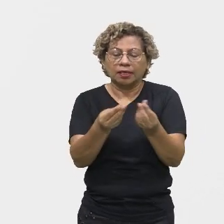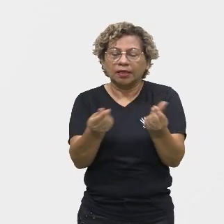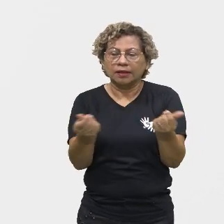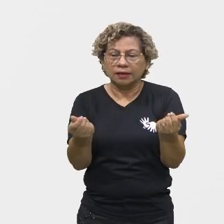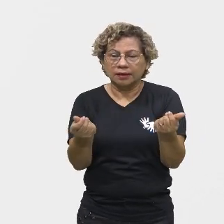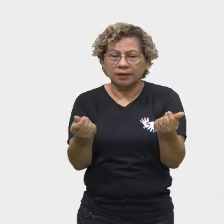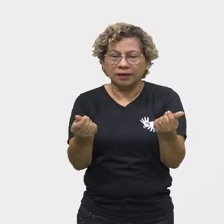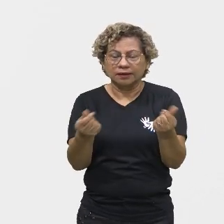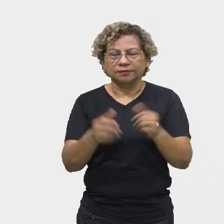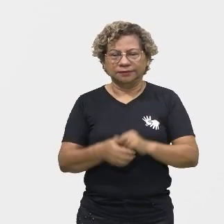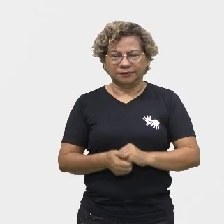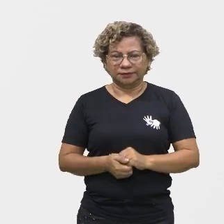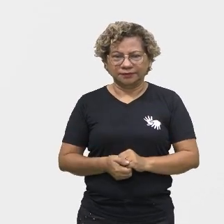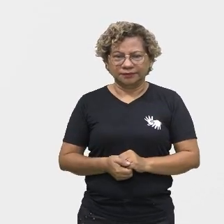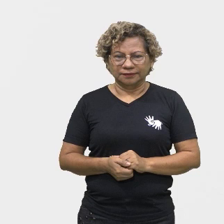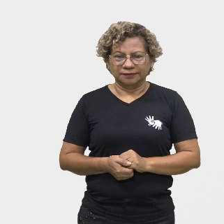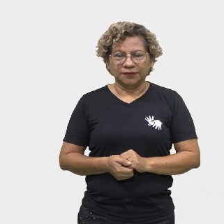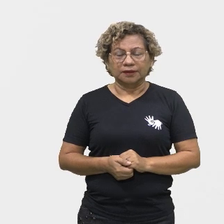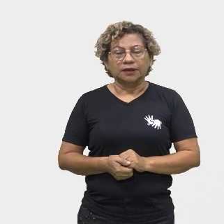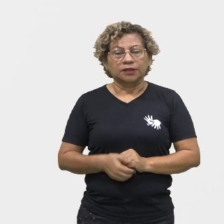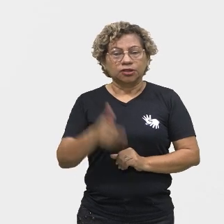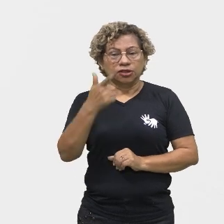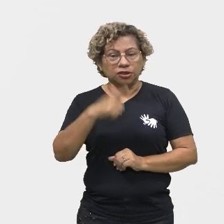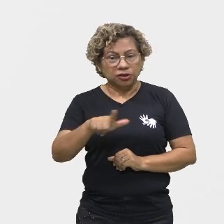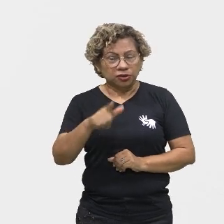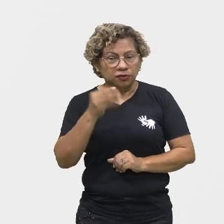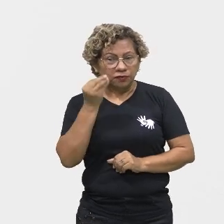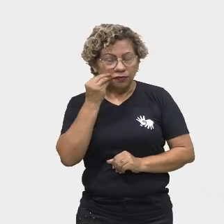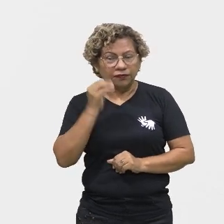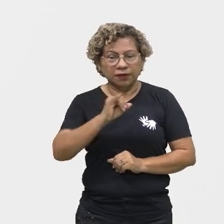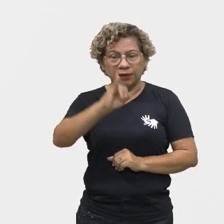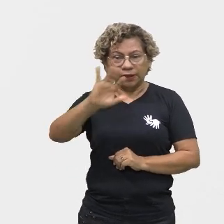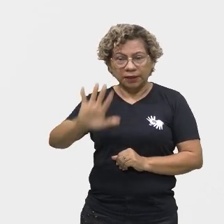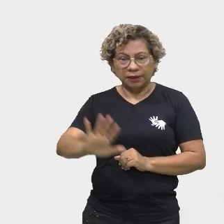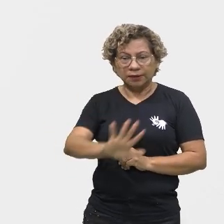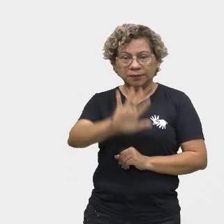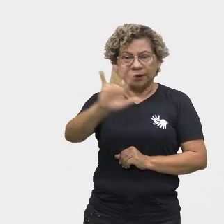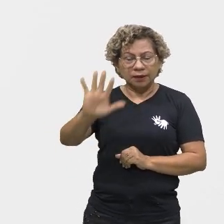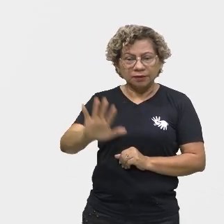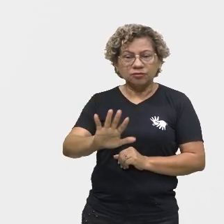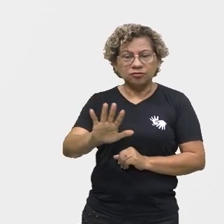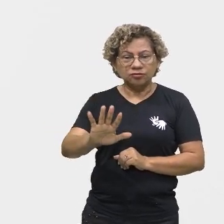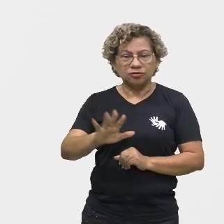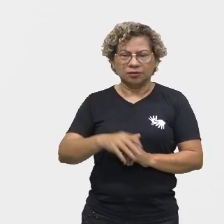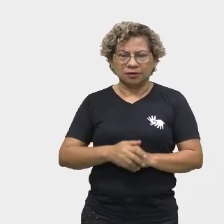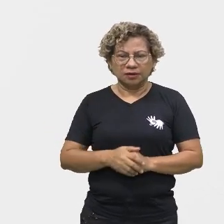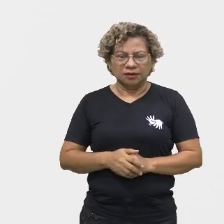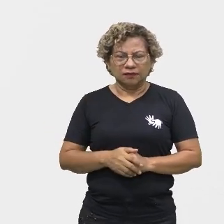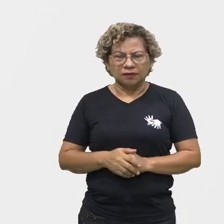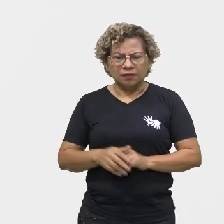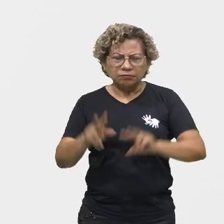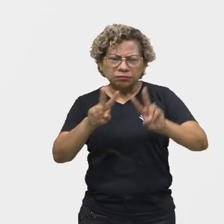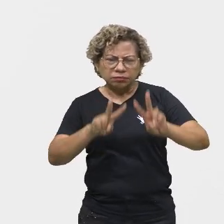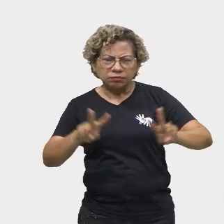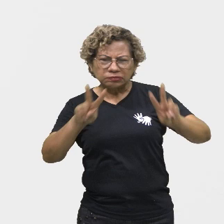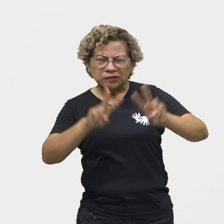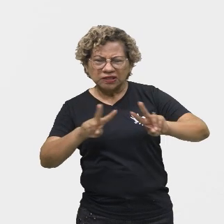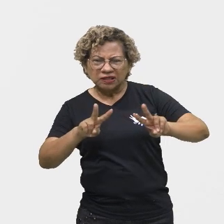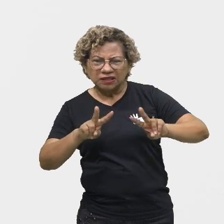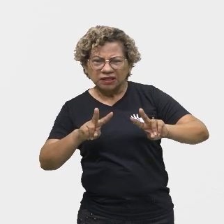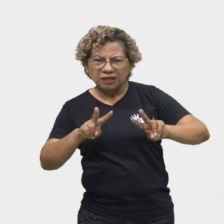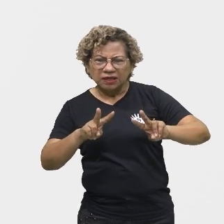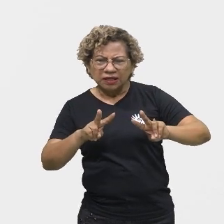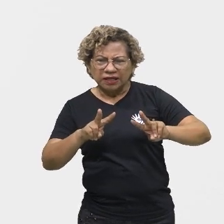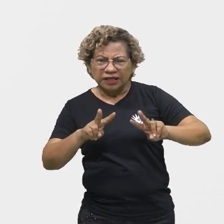abstrata. Olha só, eu quero que vocês observem mais uma vez essa imagem com bastante atenção. Vocês percebem que a gente não consegue